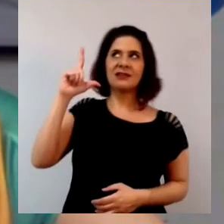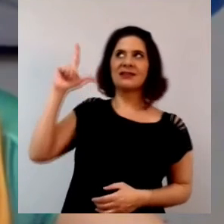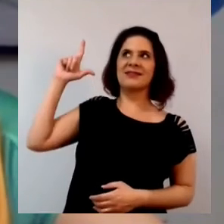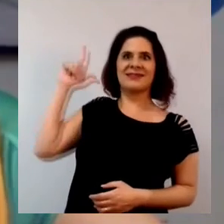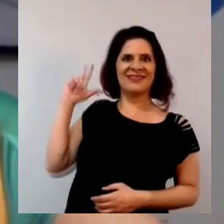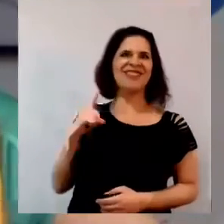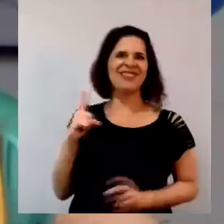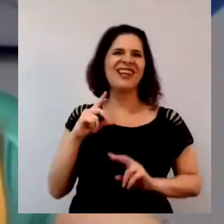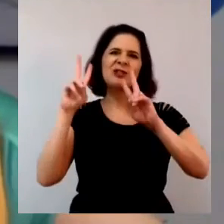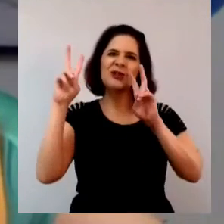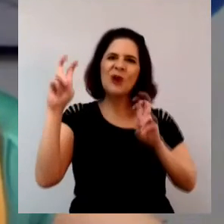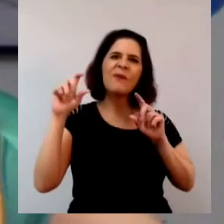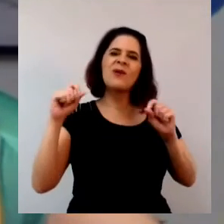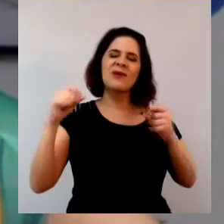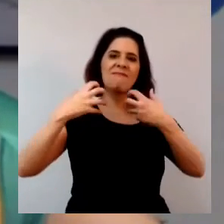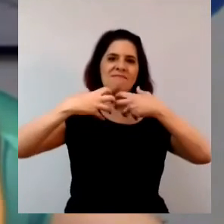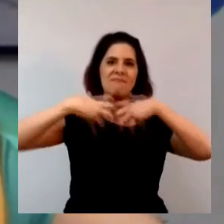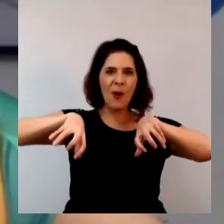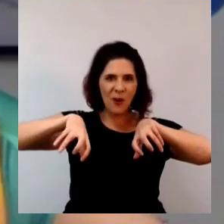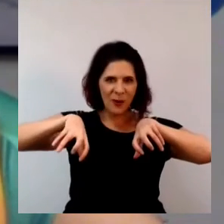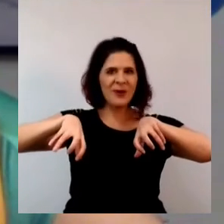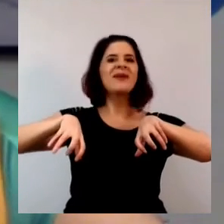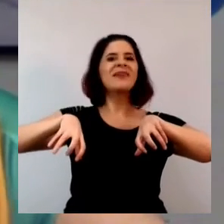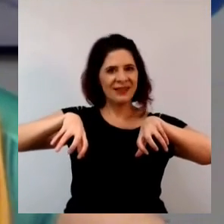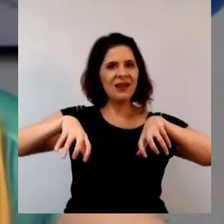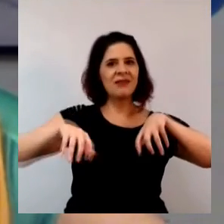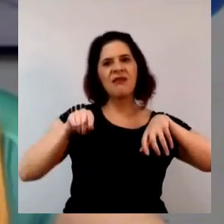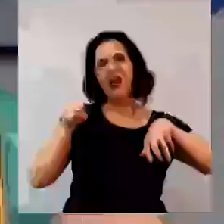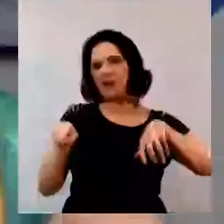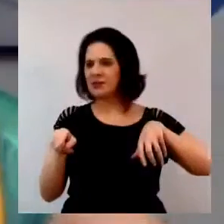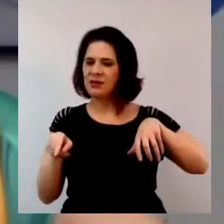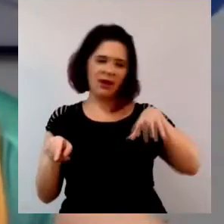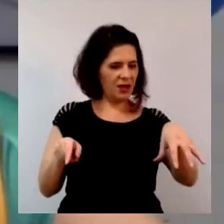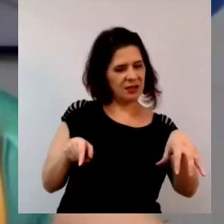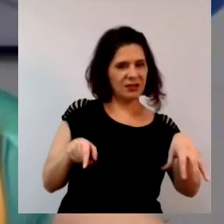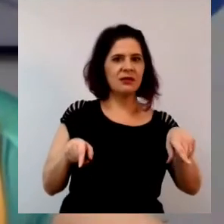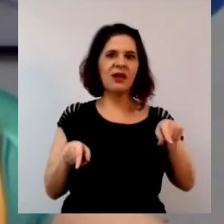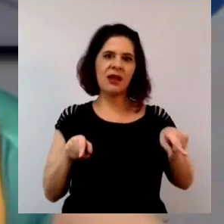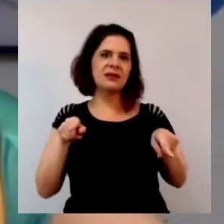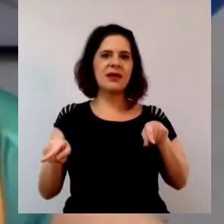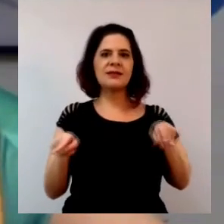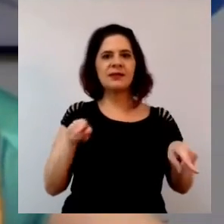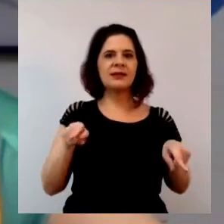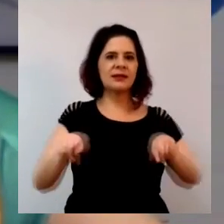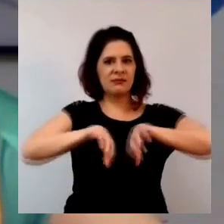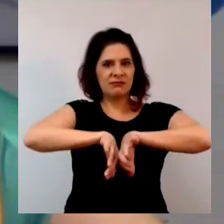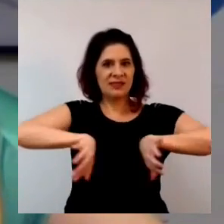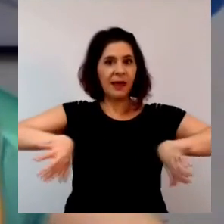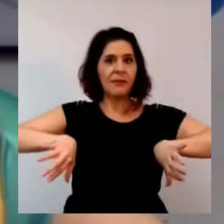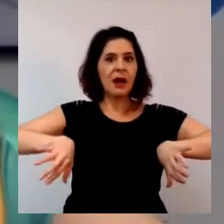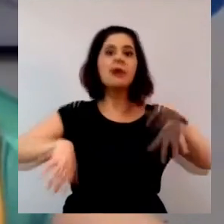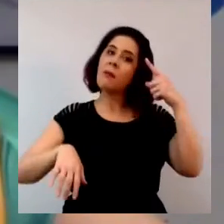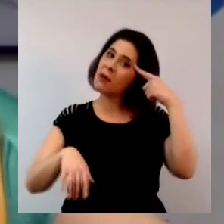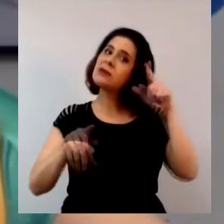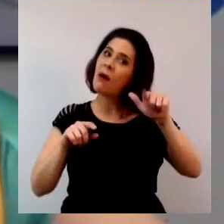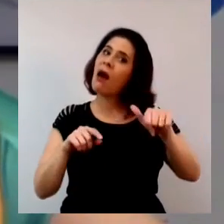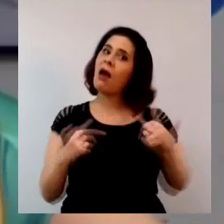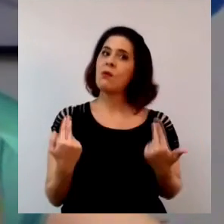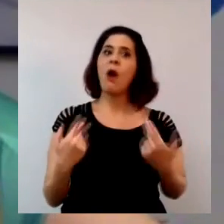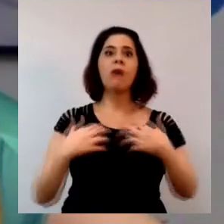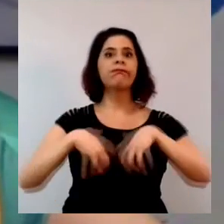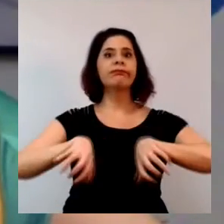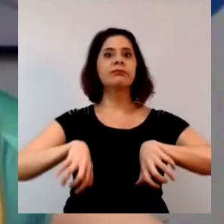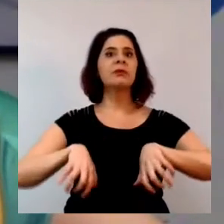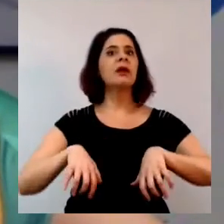né? E eu acho que eu saí desse painel muito pensando assim, pô, não é exatamente uma polarização, não existem respostas simples. Pensar